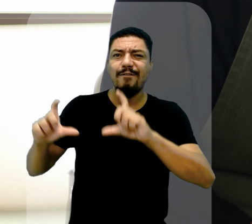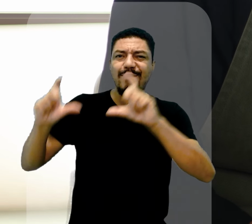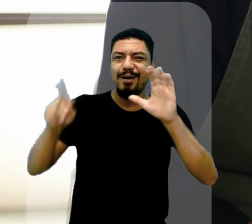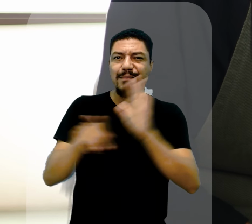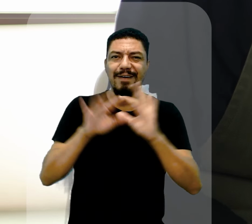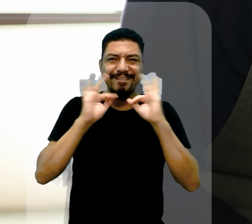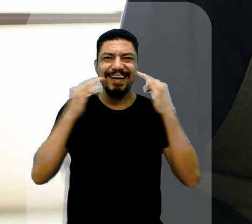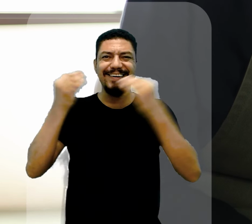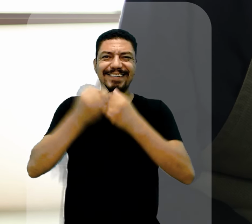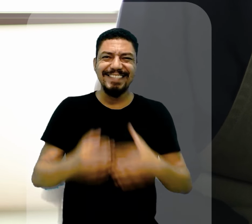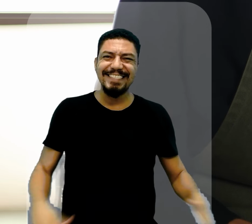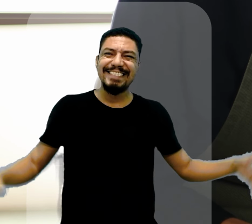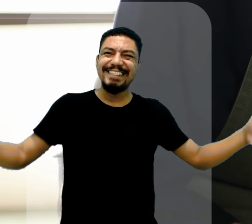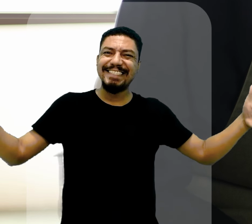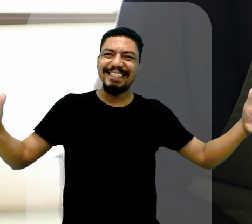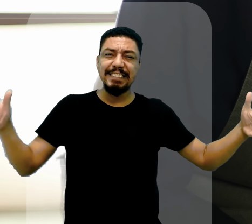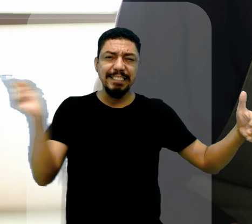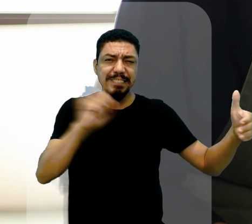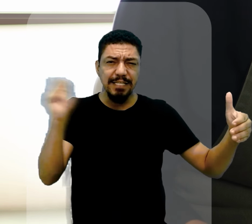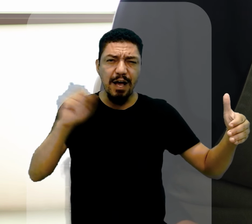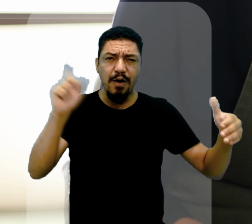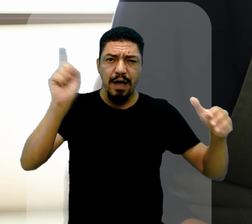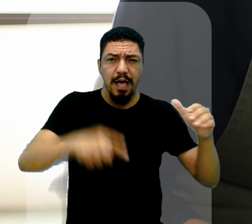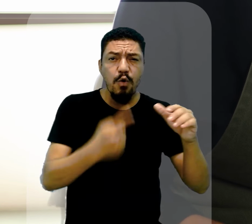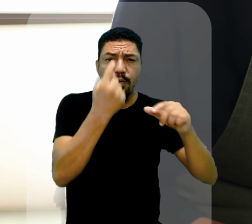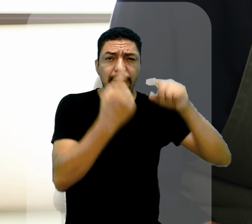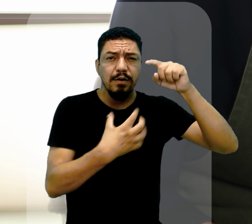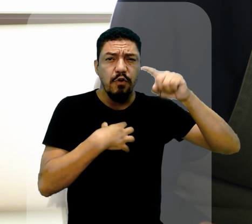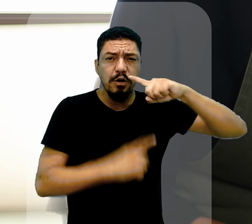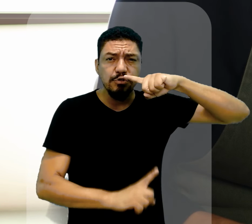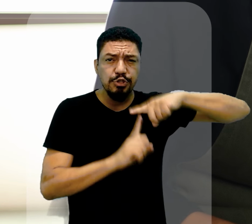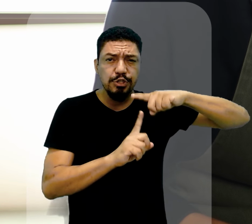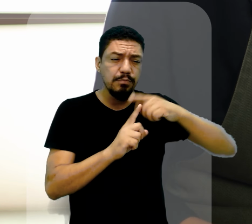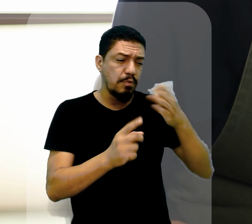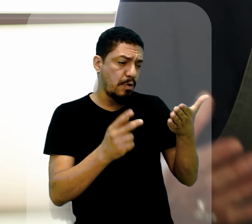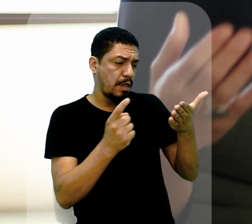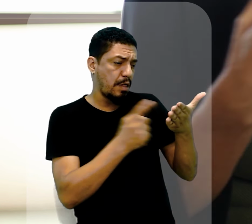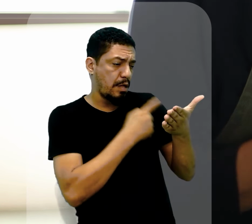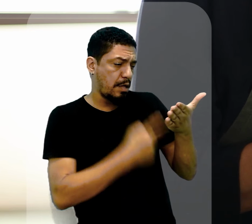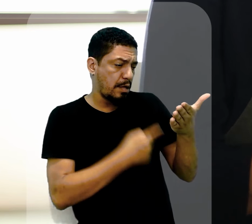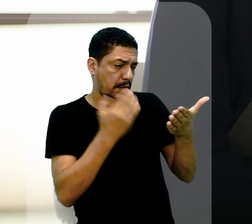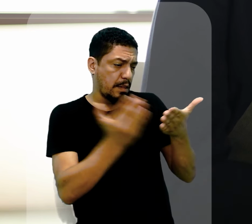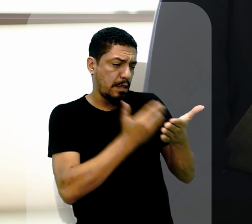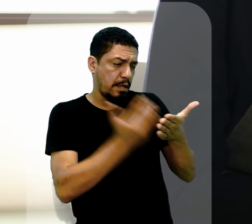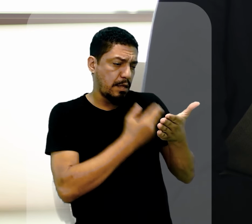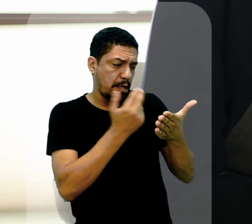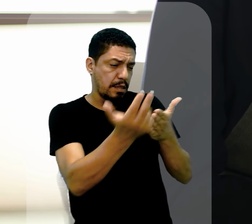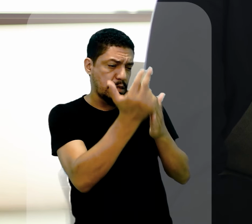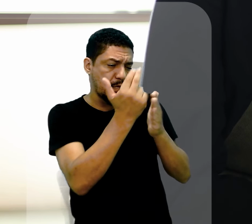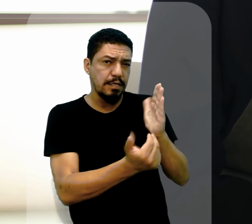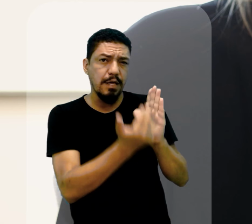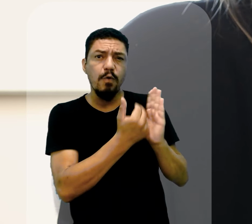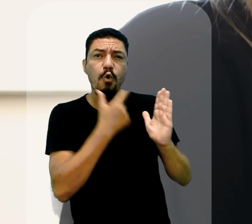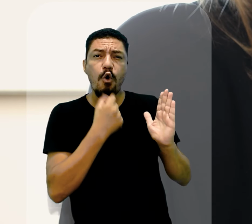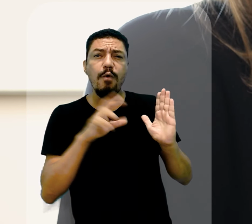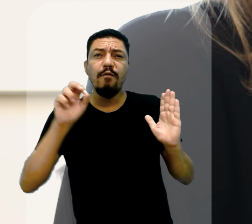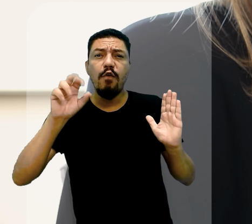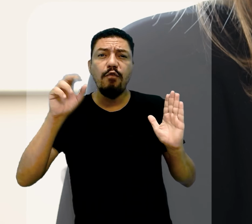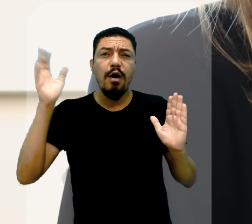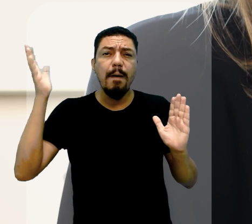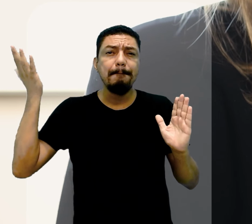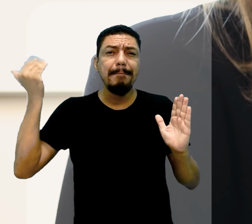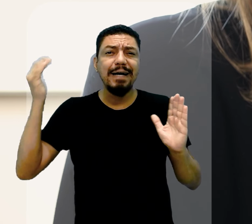álbum de família pode ser uma das fotobiografias, né? Um caderno de desenhos de um avô que veio migrante pós-guerra, que eu